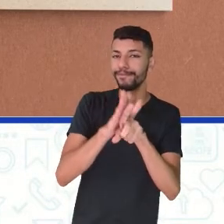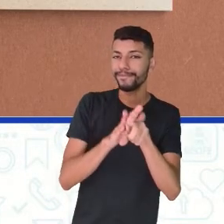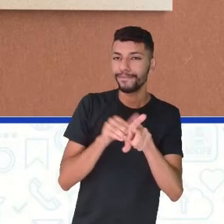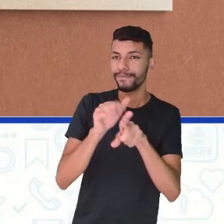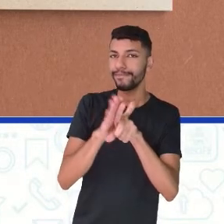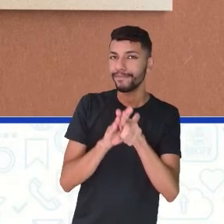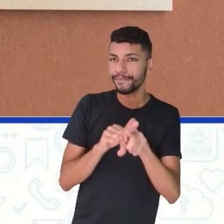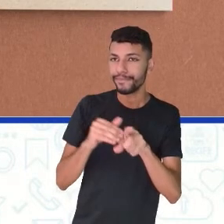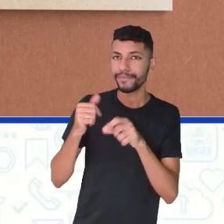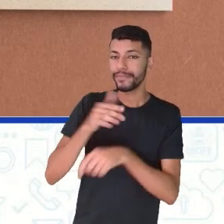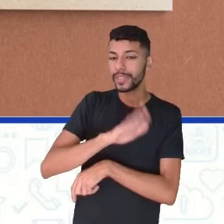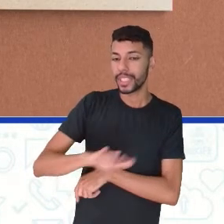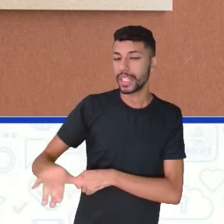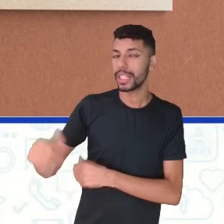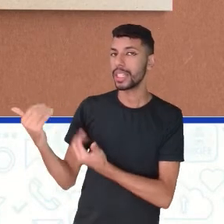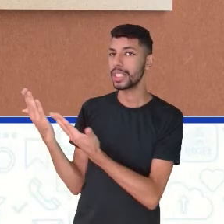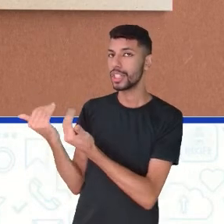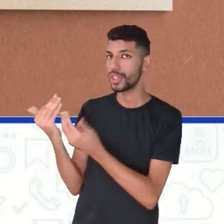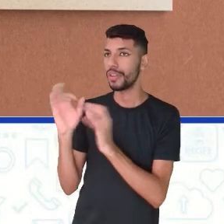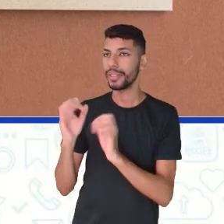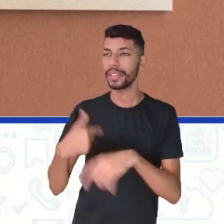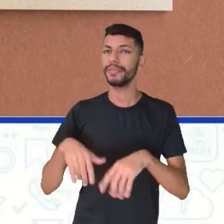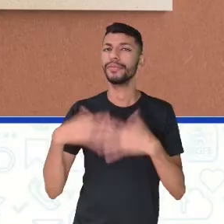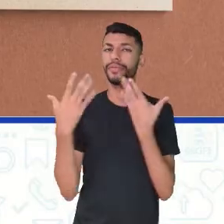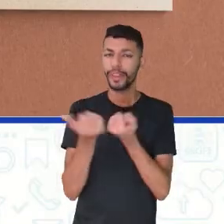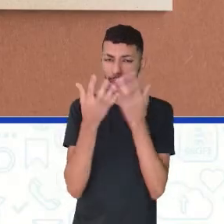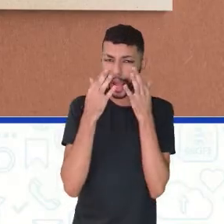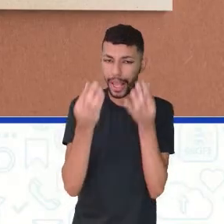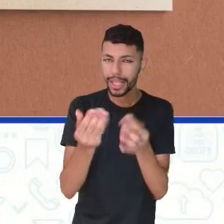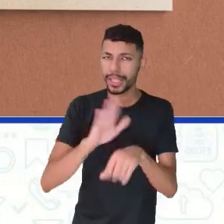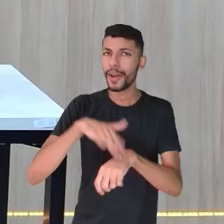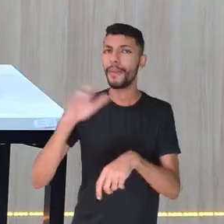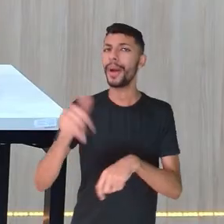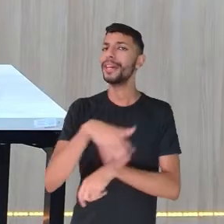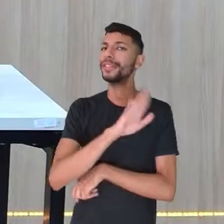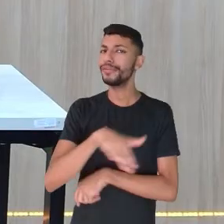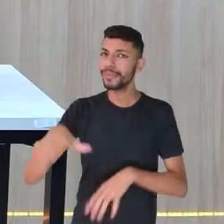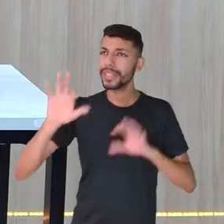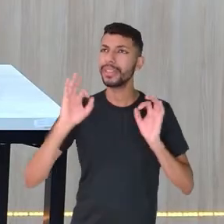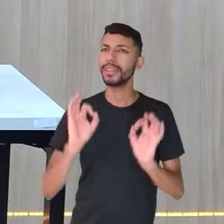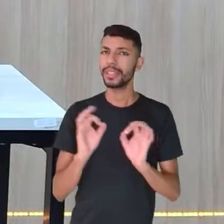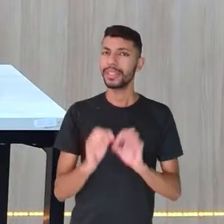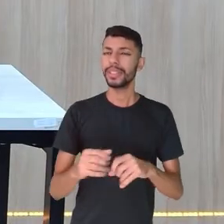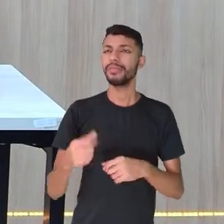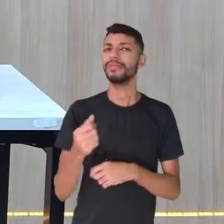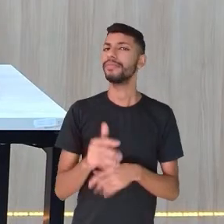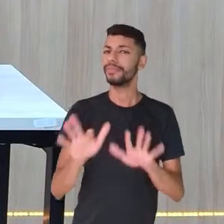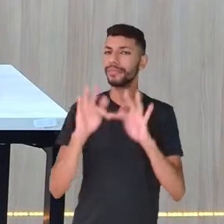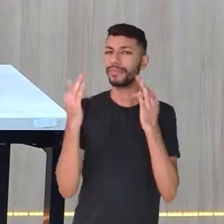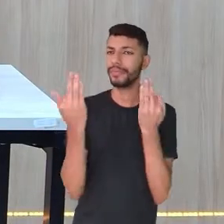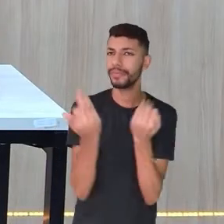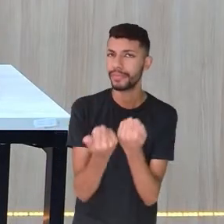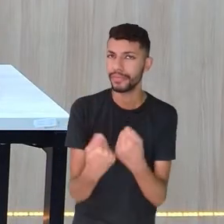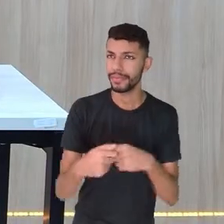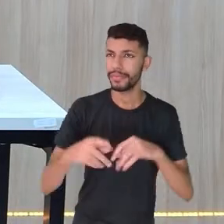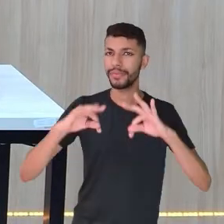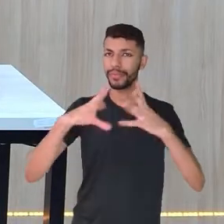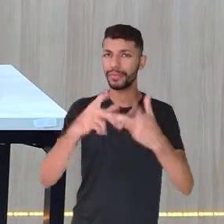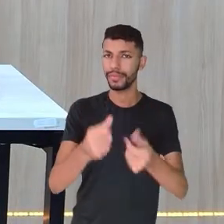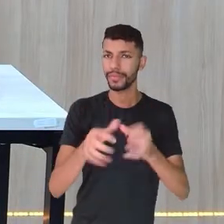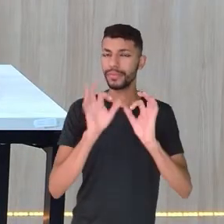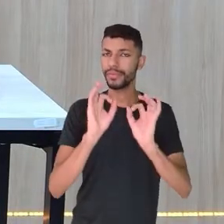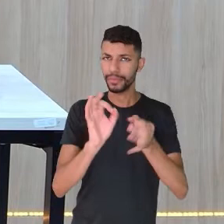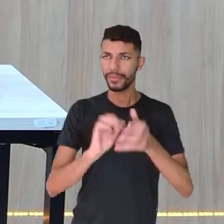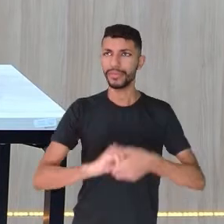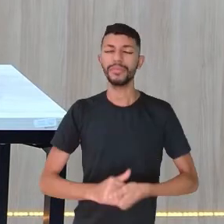sexual em relação a crianças e adolescentes. Vamos prestar atenção mais nas nossas crianças, né? Pais, mães, tias, avós,